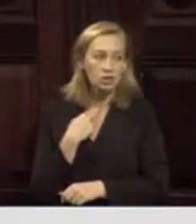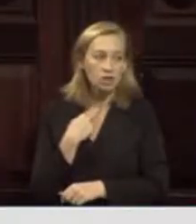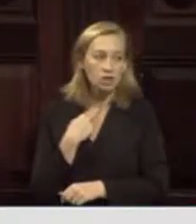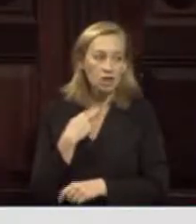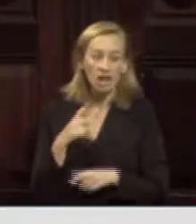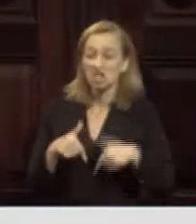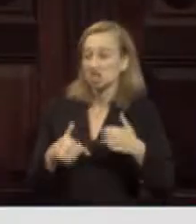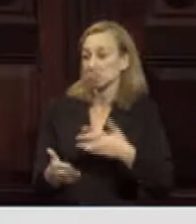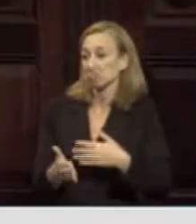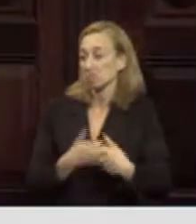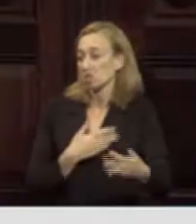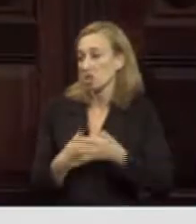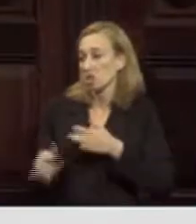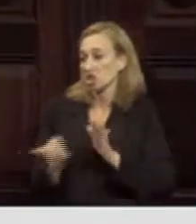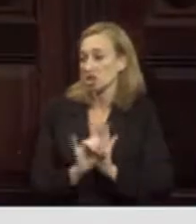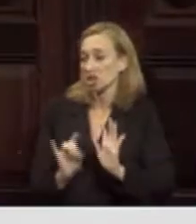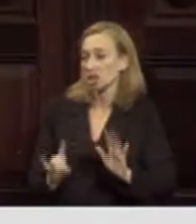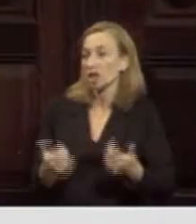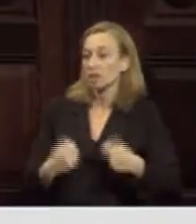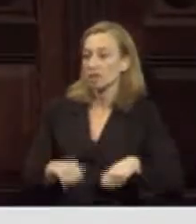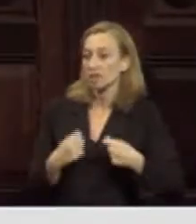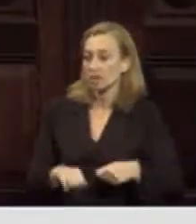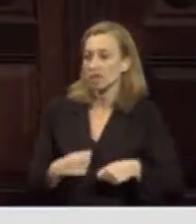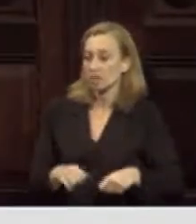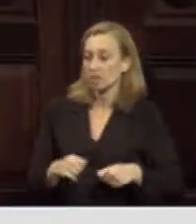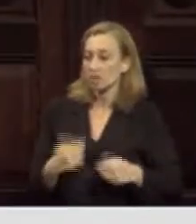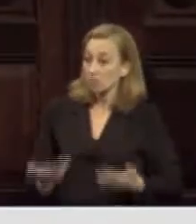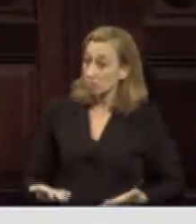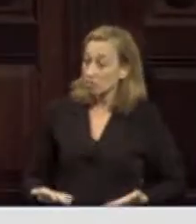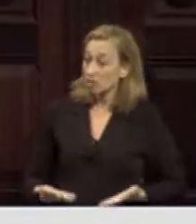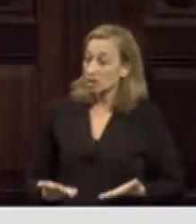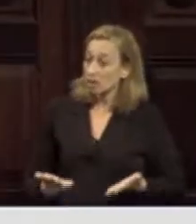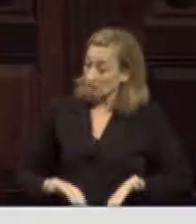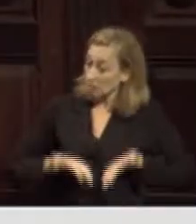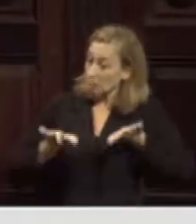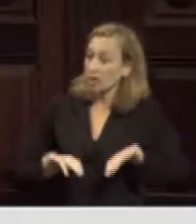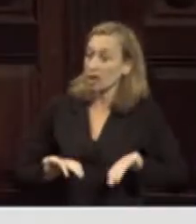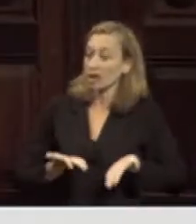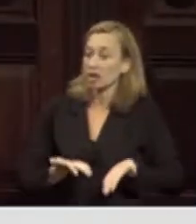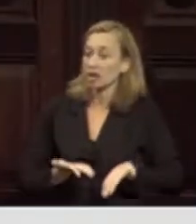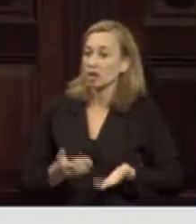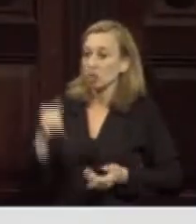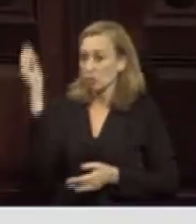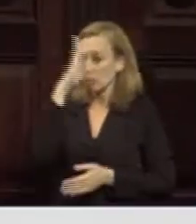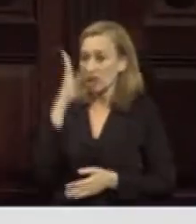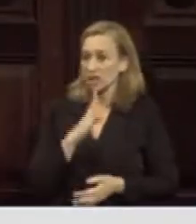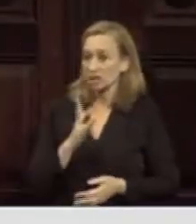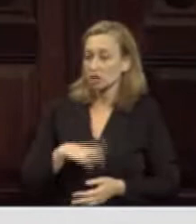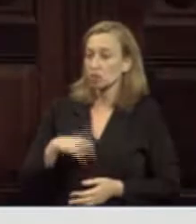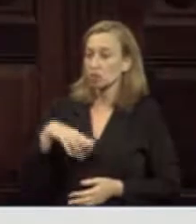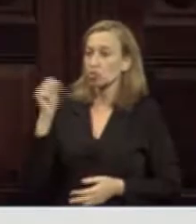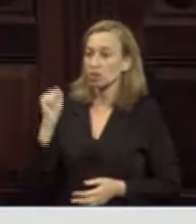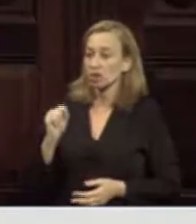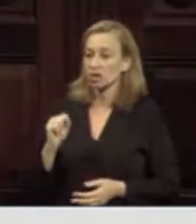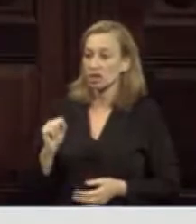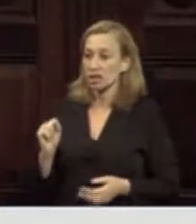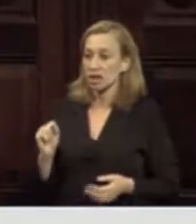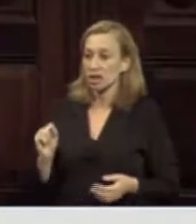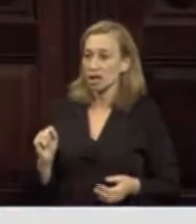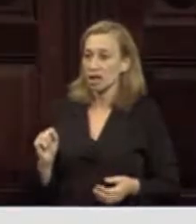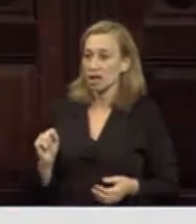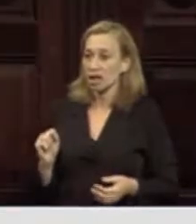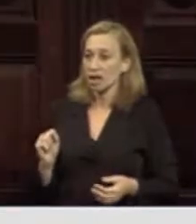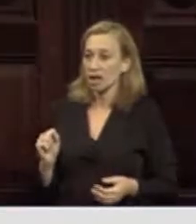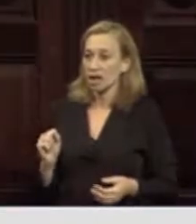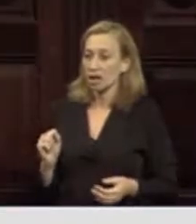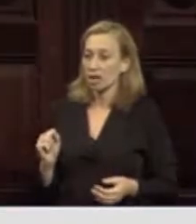recuperar o sentido pleno de coletividade. O Brasil jamais será um país coletivo se esse